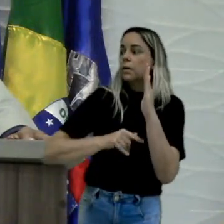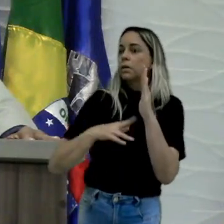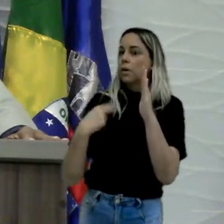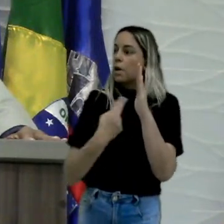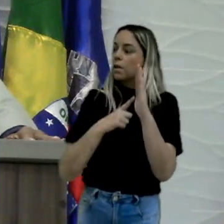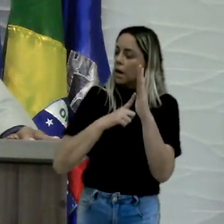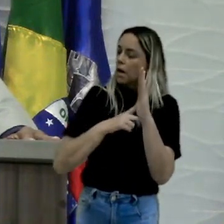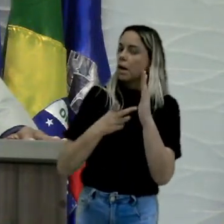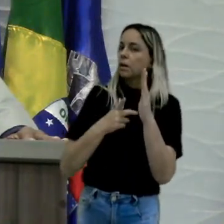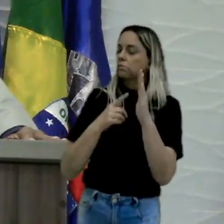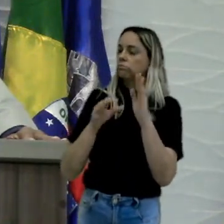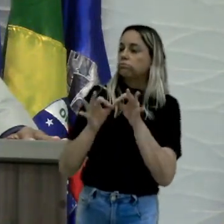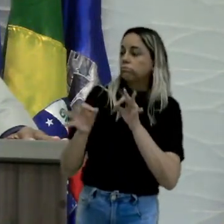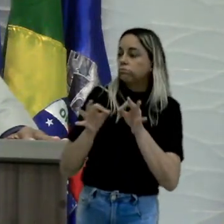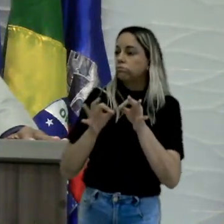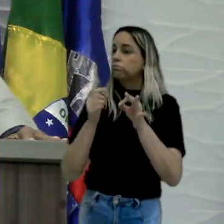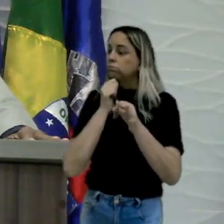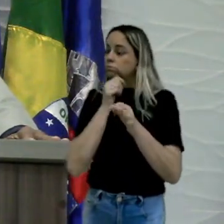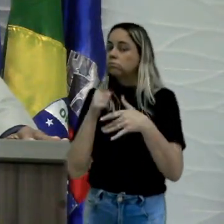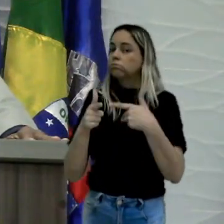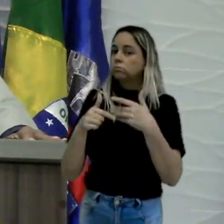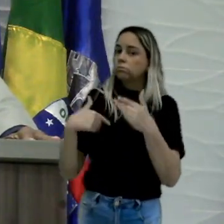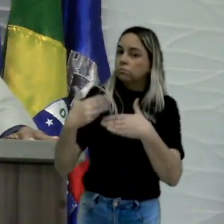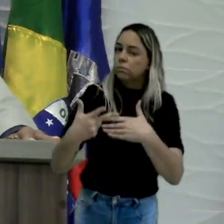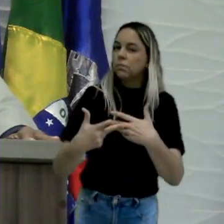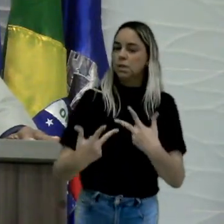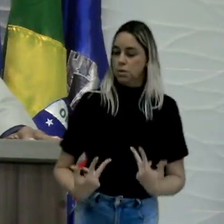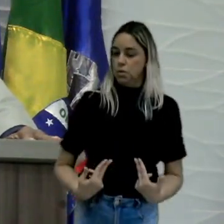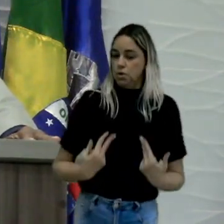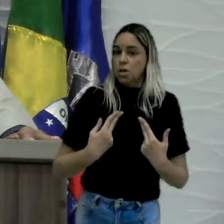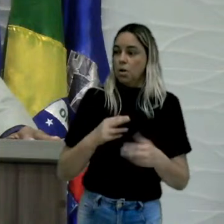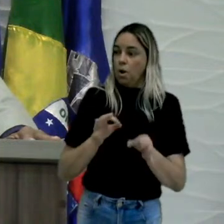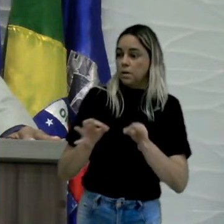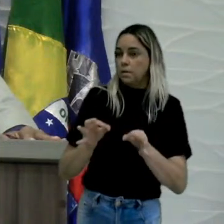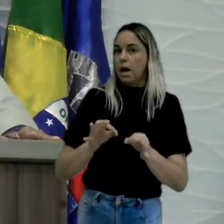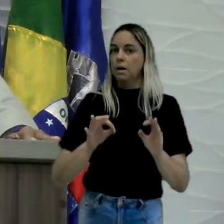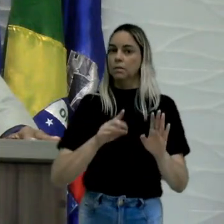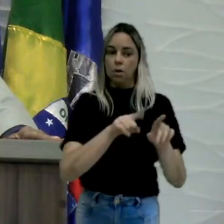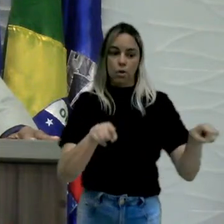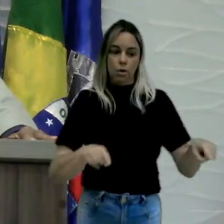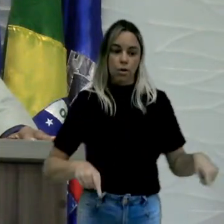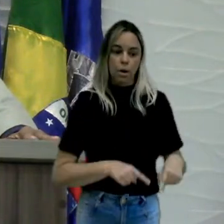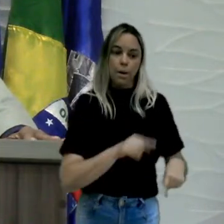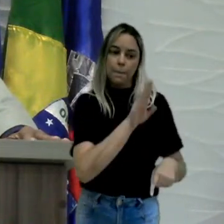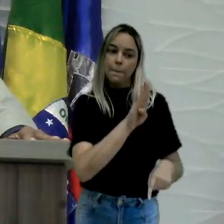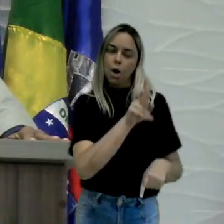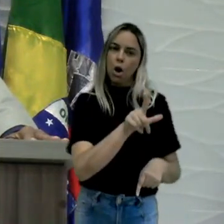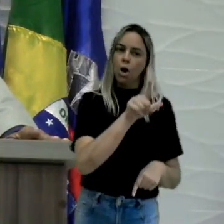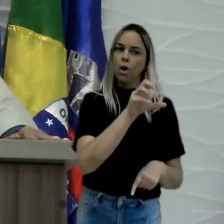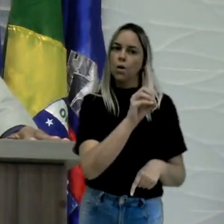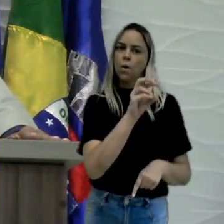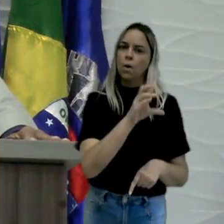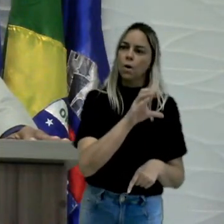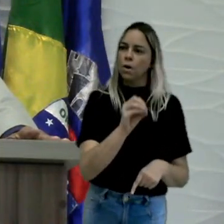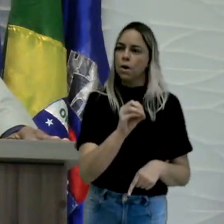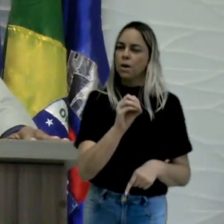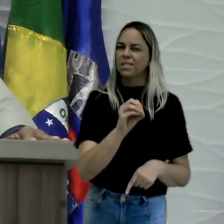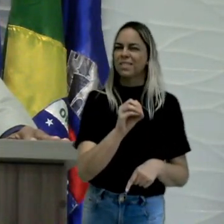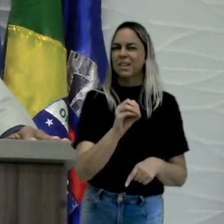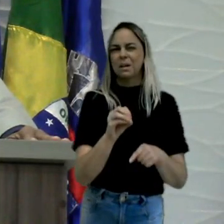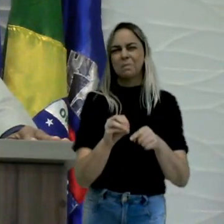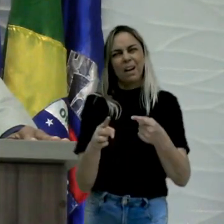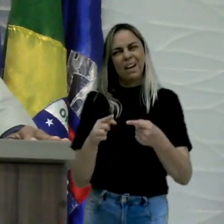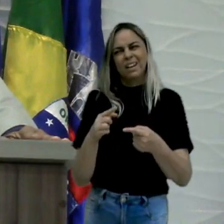peça da anestesia, de fazer a cirurgia, a gente vai montar o bloco cirúrgico, mas já vai fazer 4 anos, né, que a gente espera esse bloco cirúrgico,